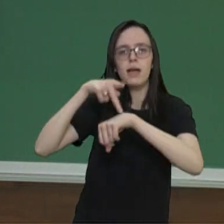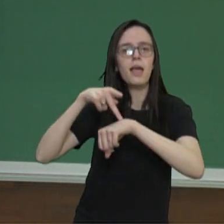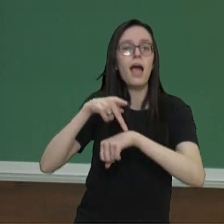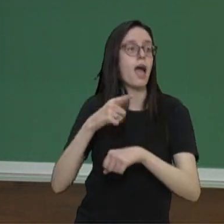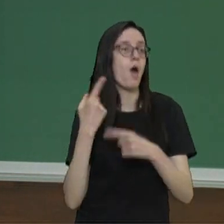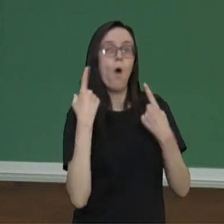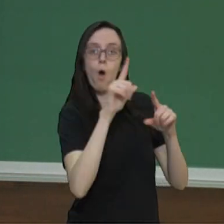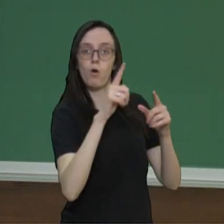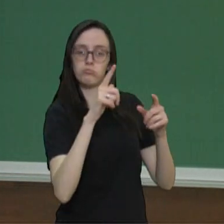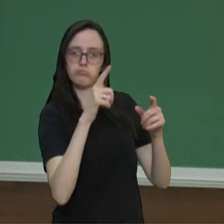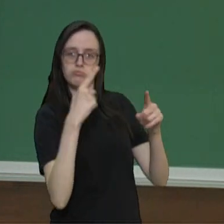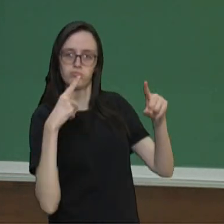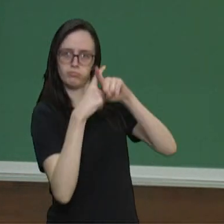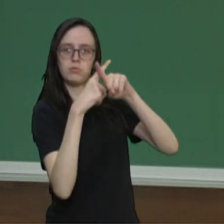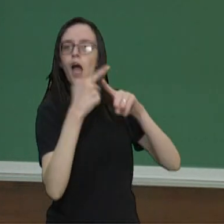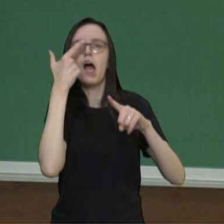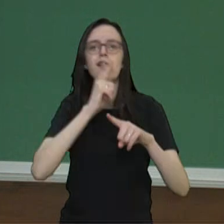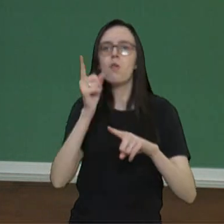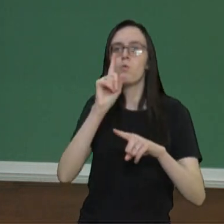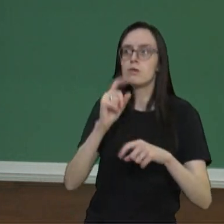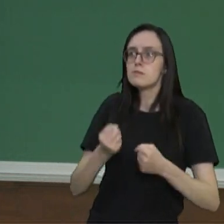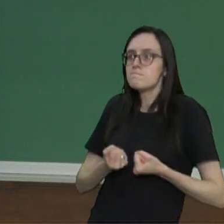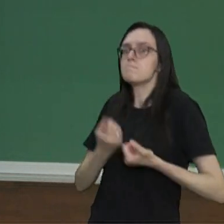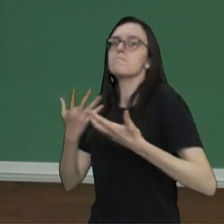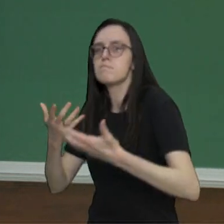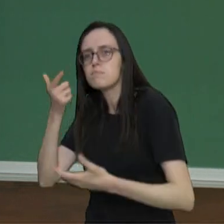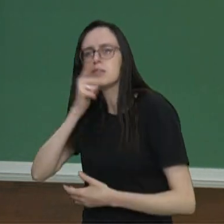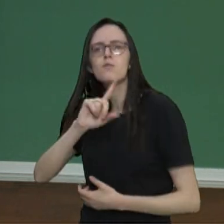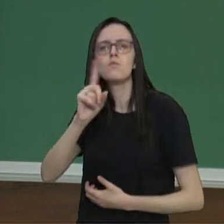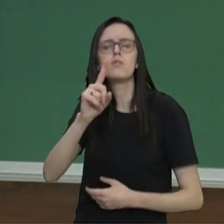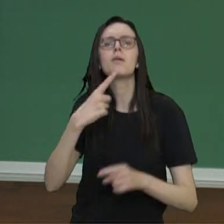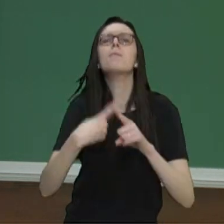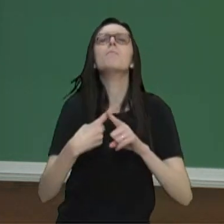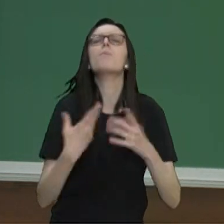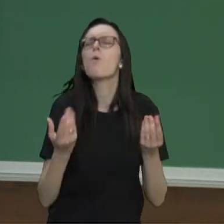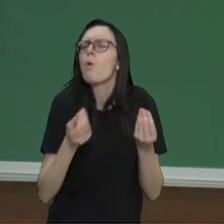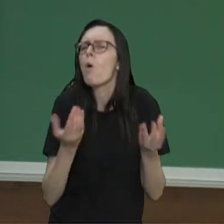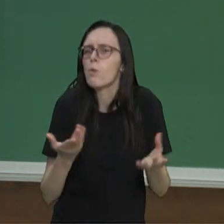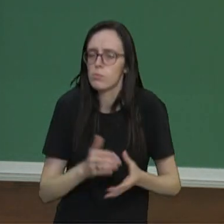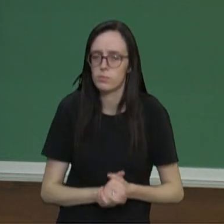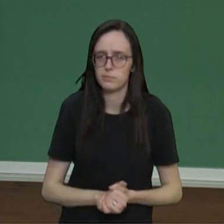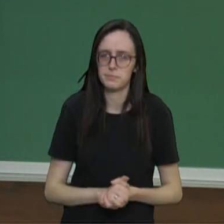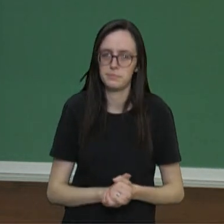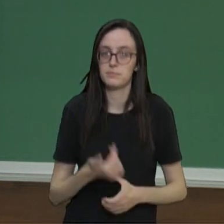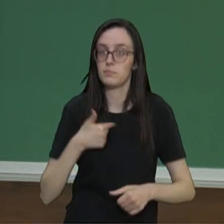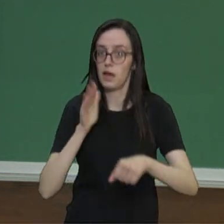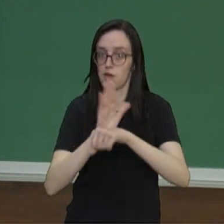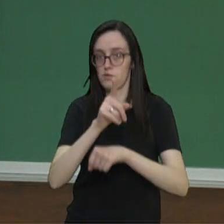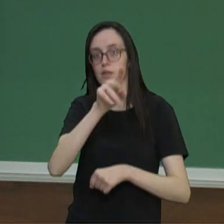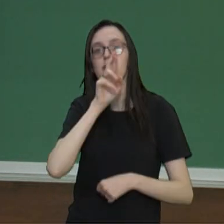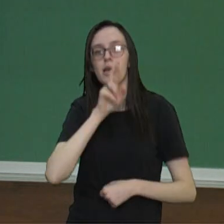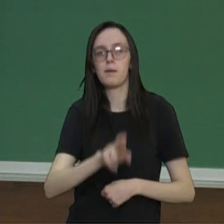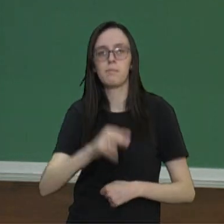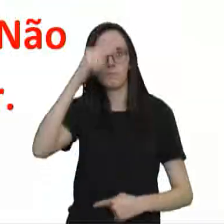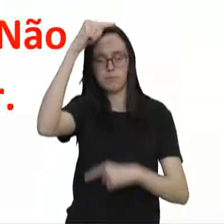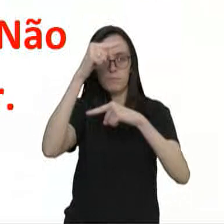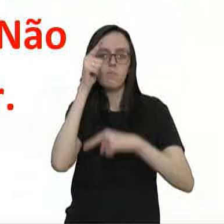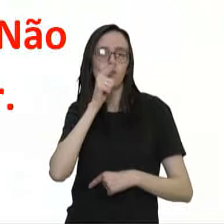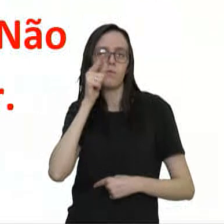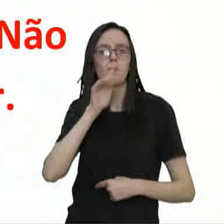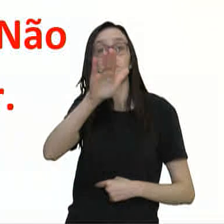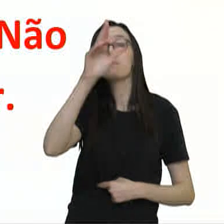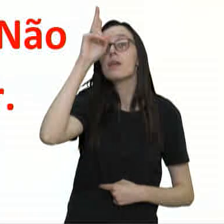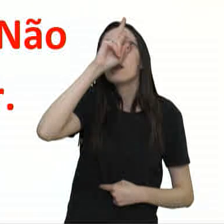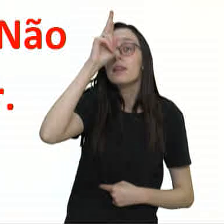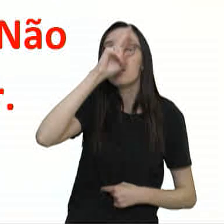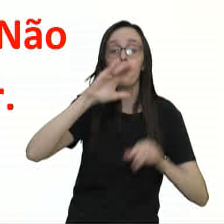pudesse se expressar de forma legal. Como isso? Então, para te ajudar, a respostinha para você.